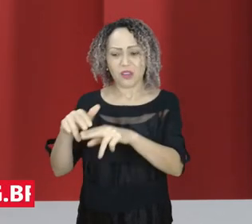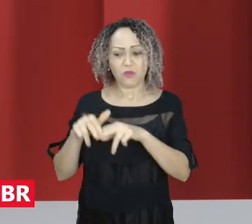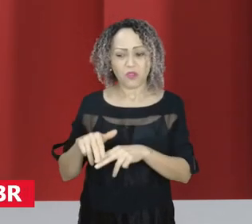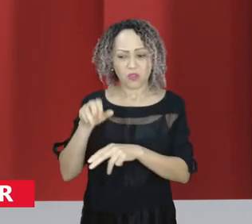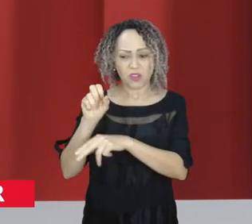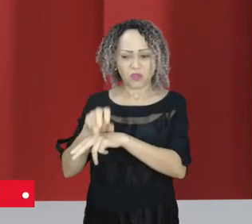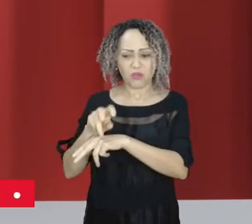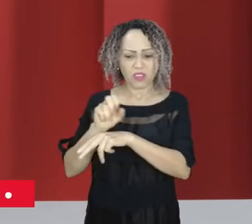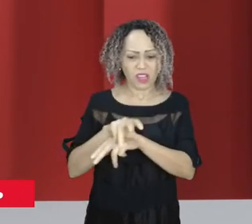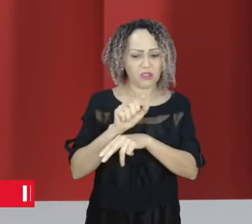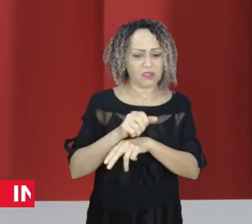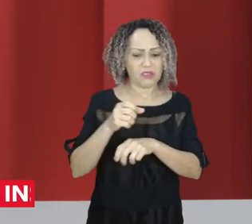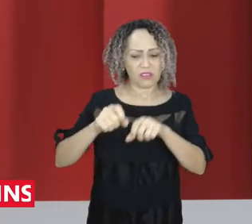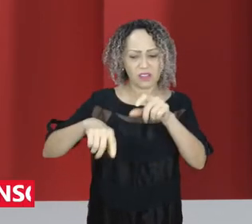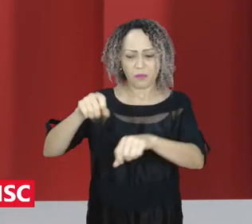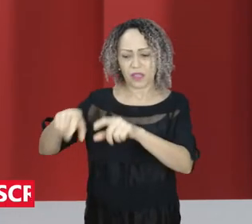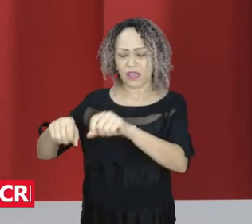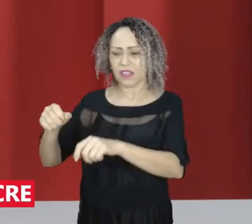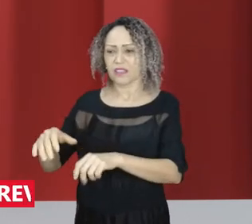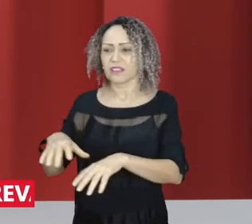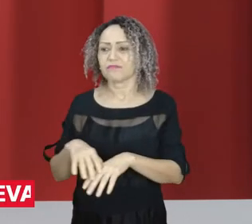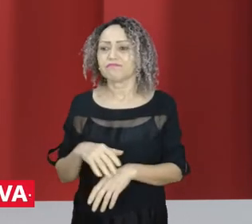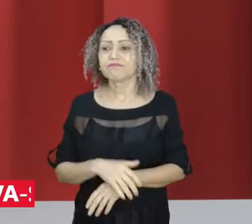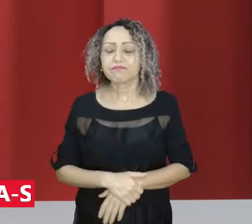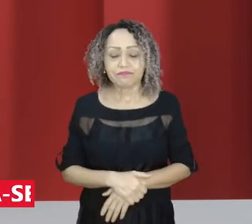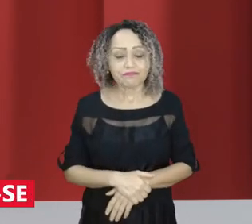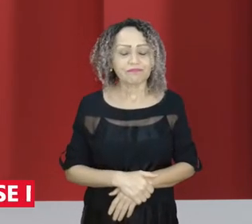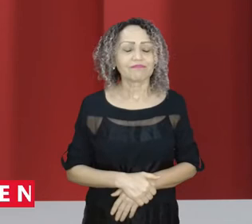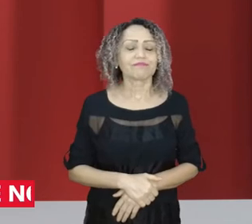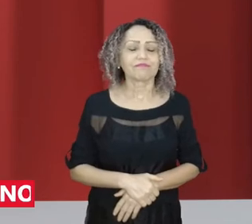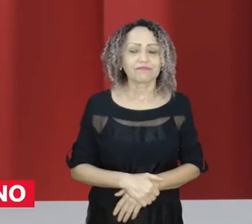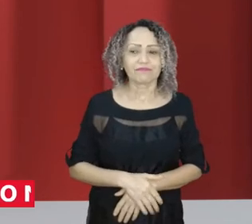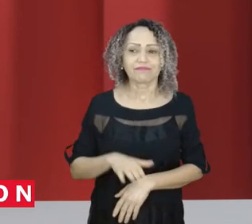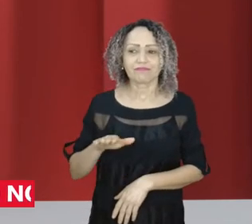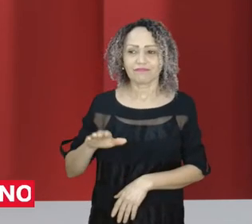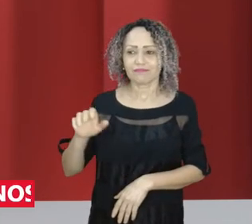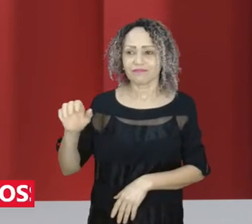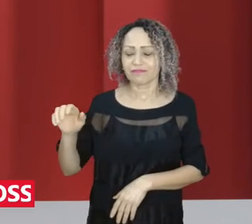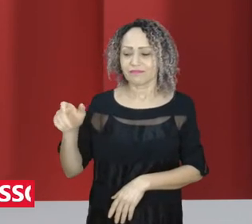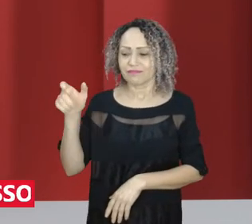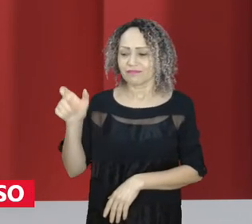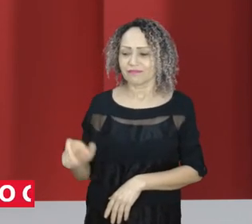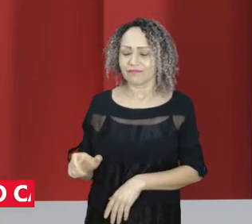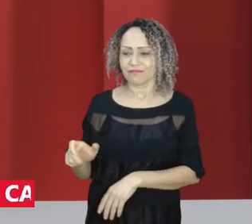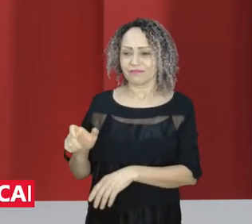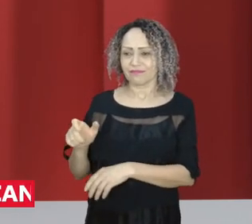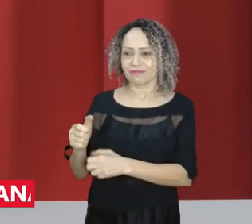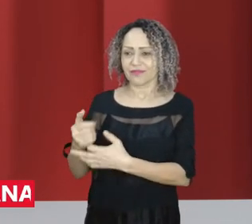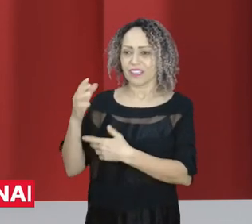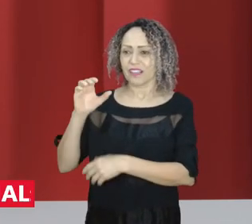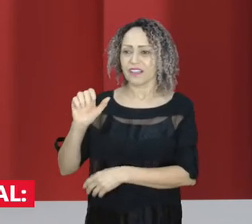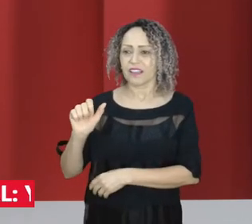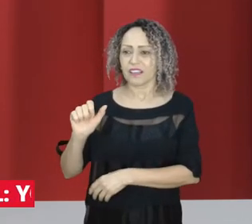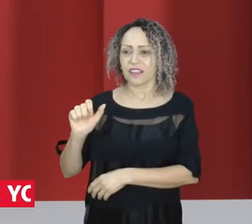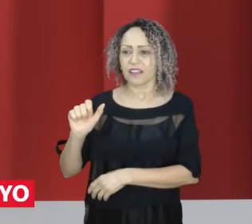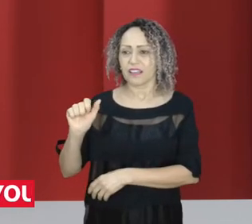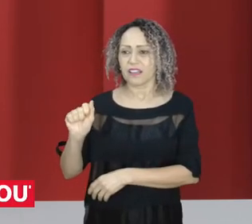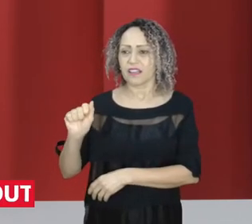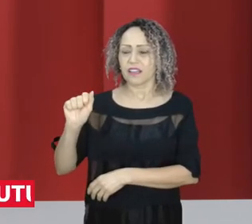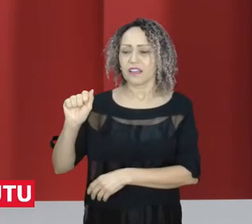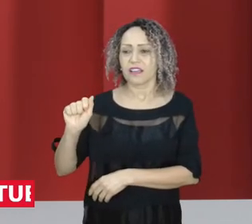população. Almeri Guerra diz que vai para Recife hoje para poder fazer a caminhada com Lula amanhã. Muito bem, Almeri